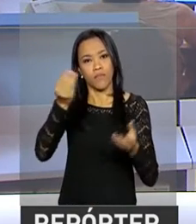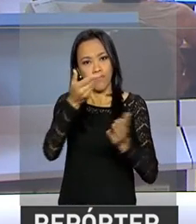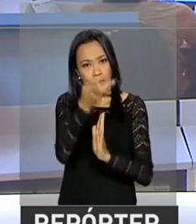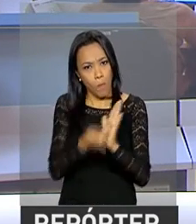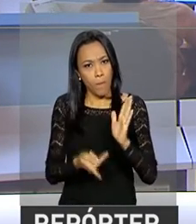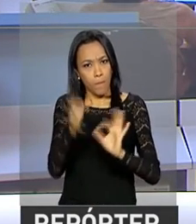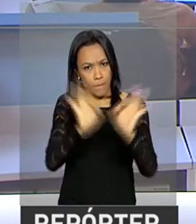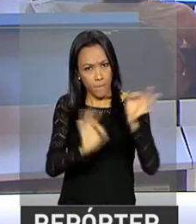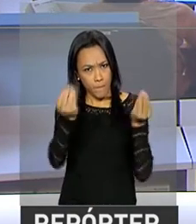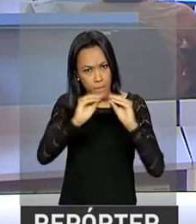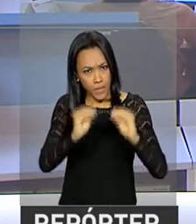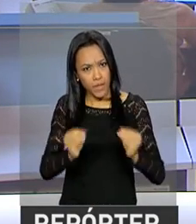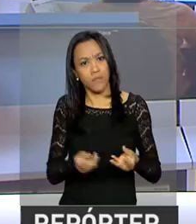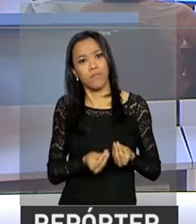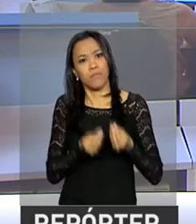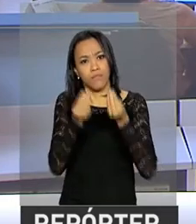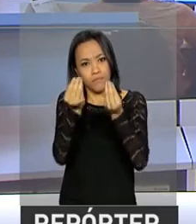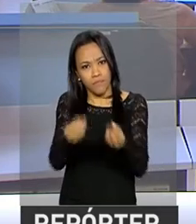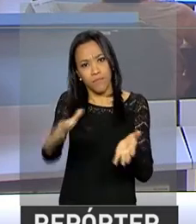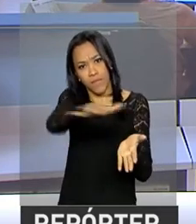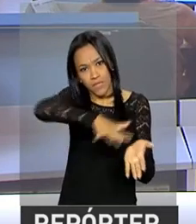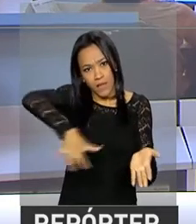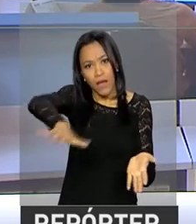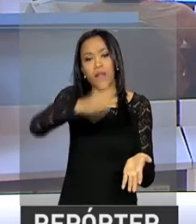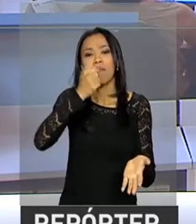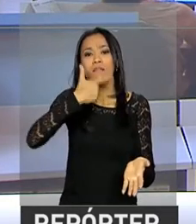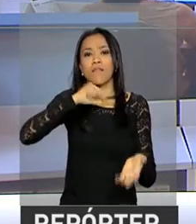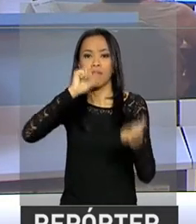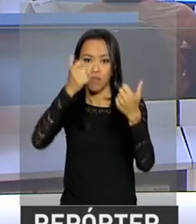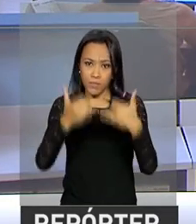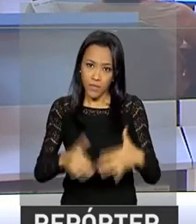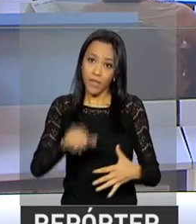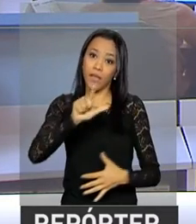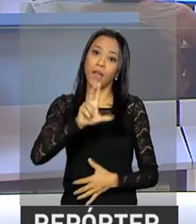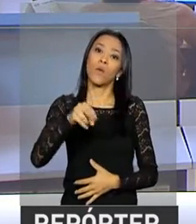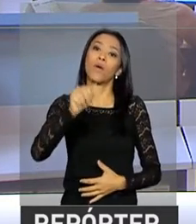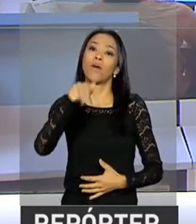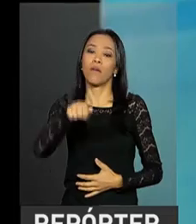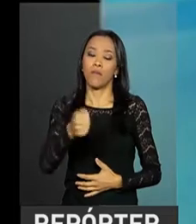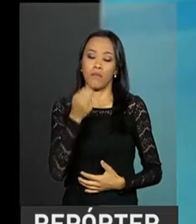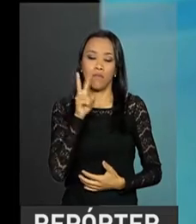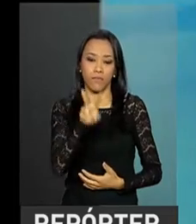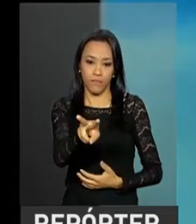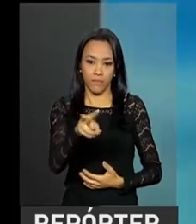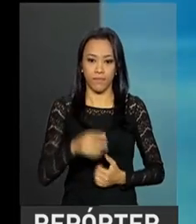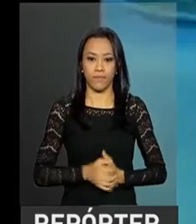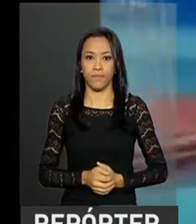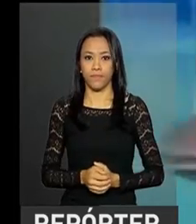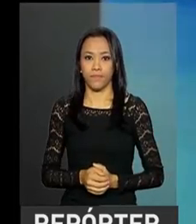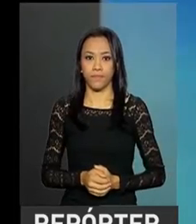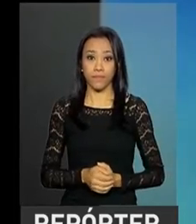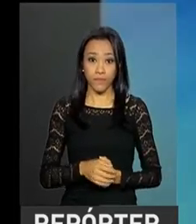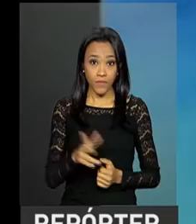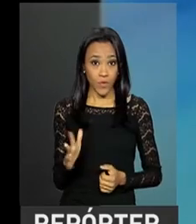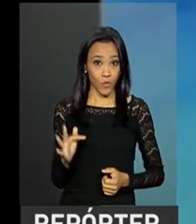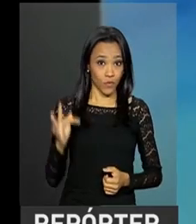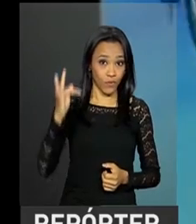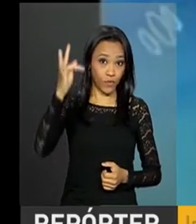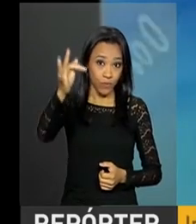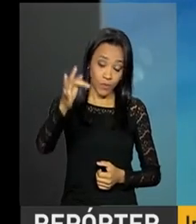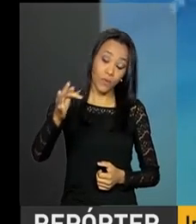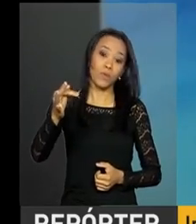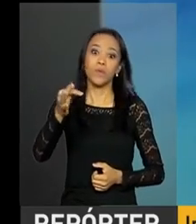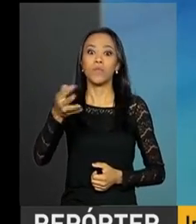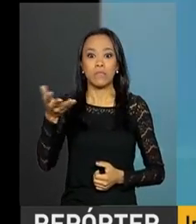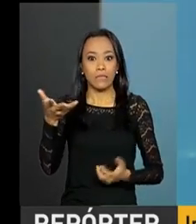para esse setor quem explica pra gente a repórter luana karim o futuro chegou e